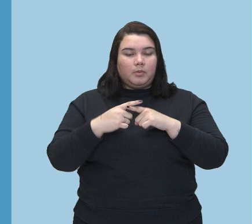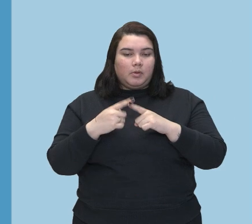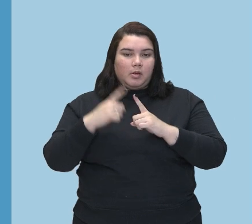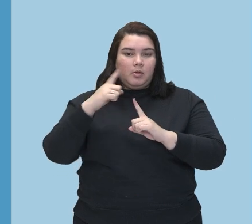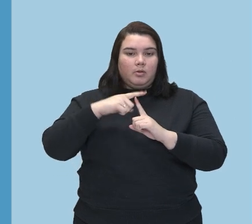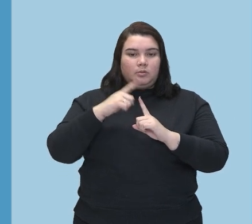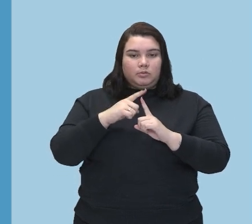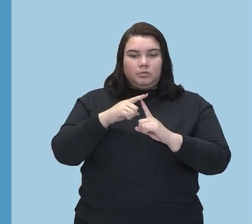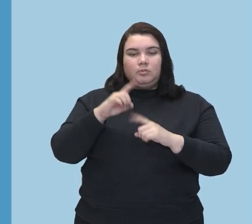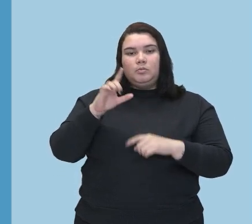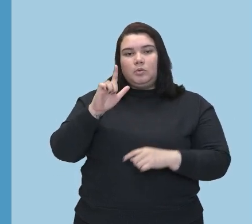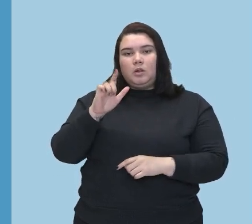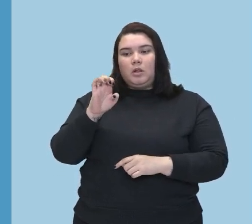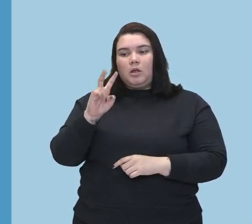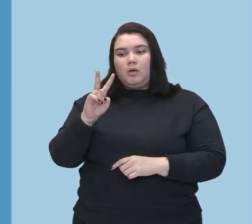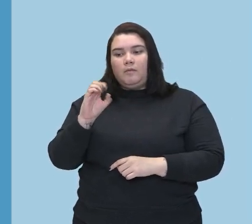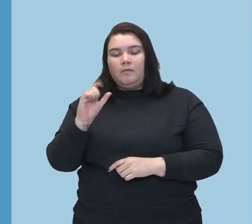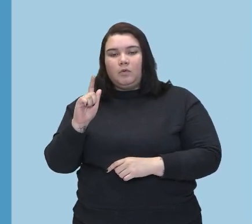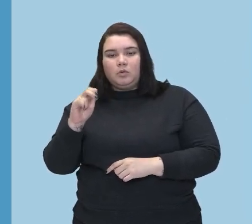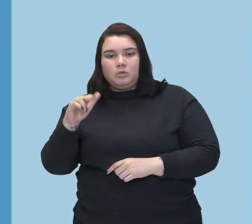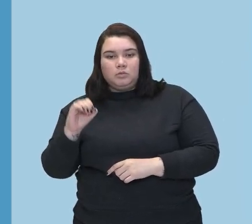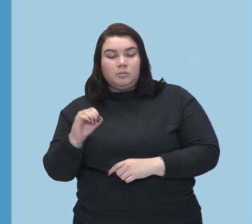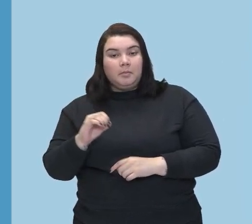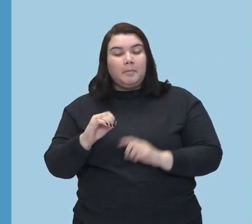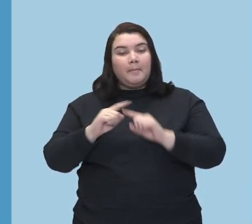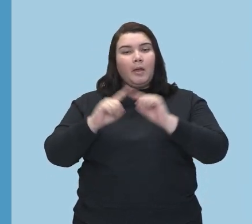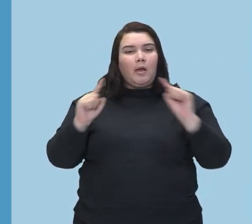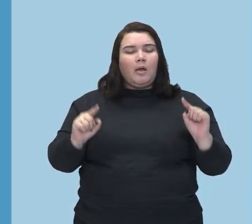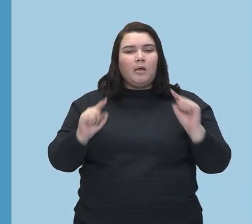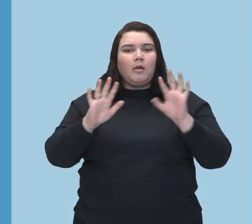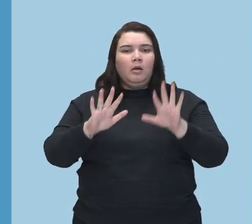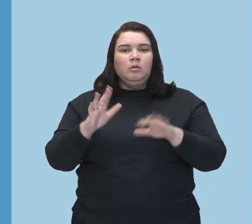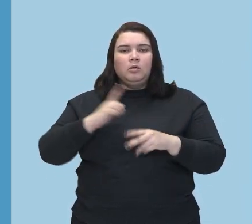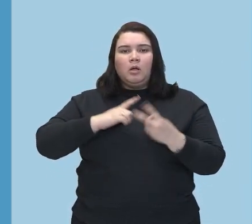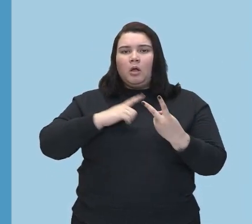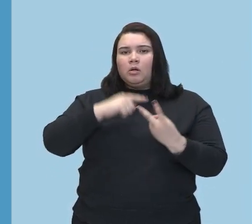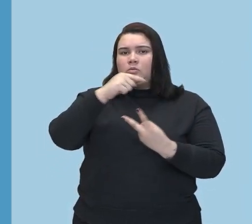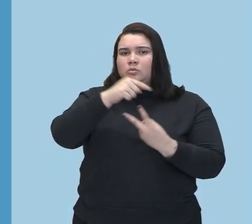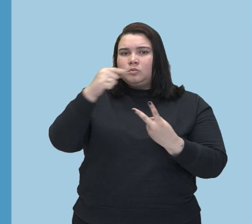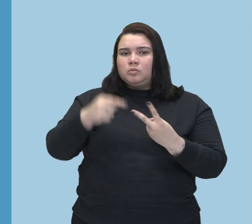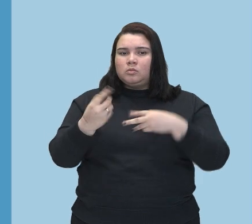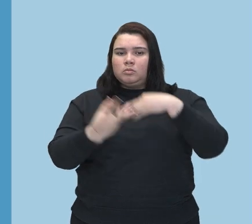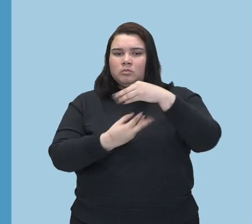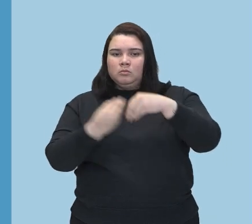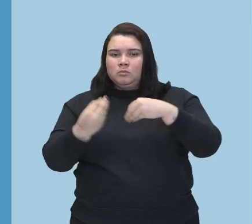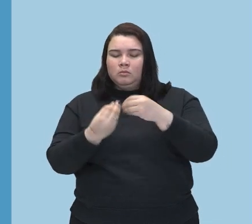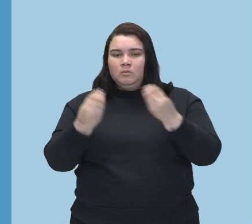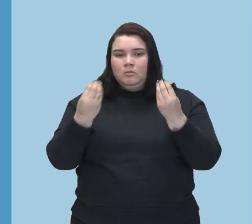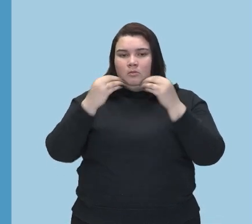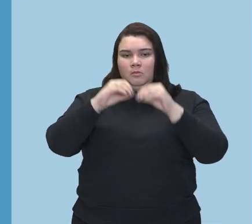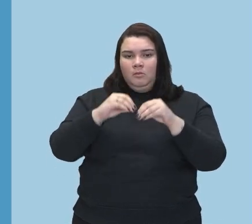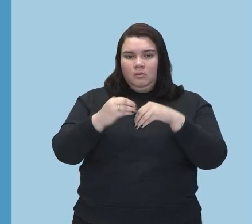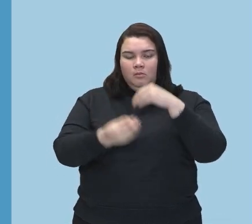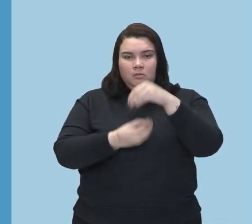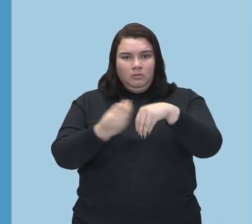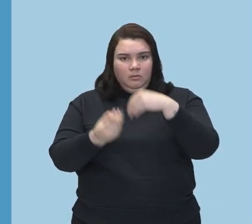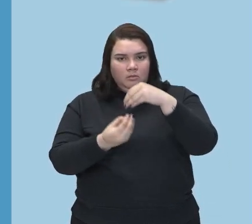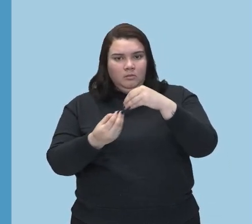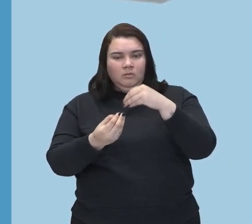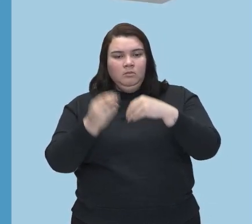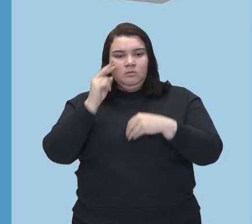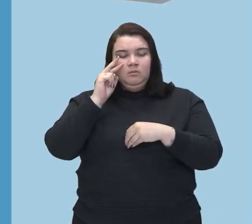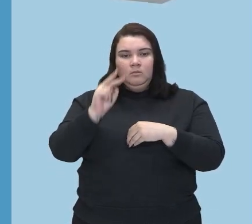lático levógeno. E quando estão as duas substâncias juntas, tanto o ácido